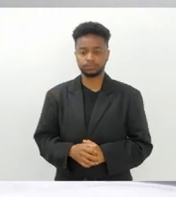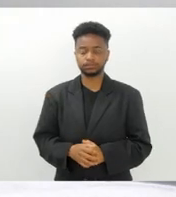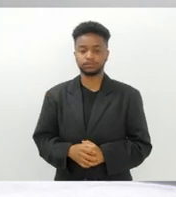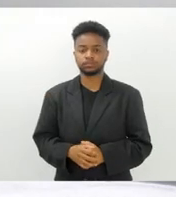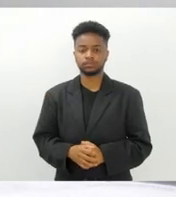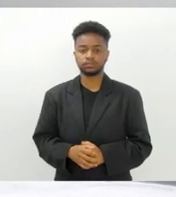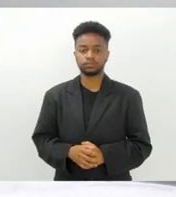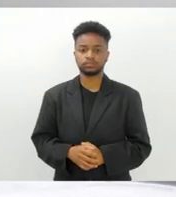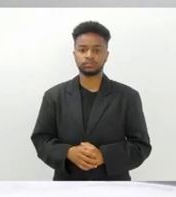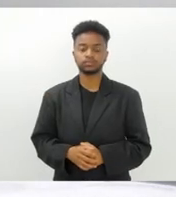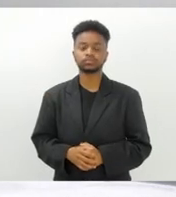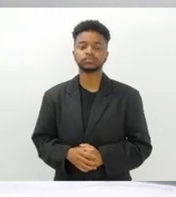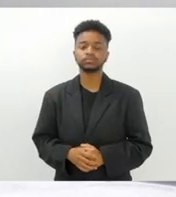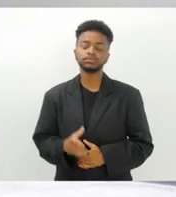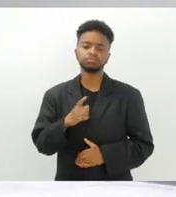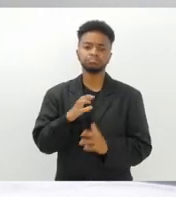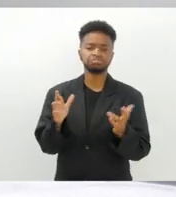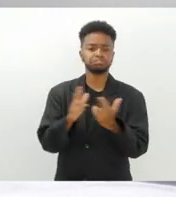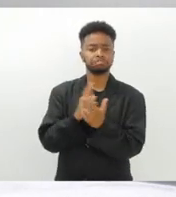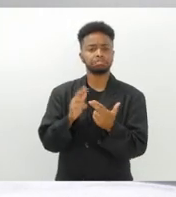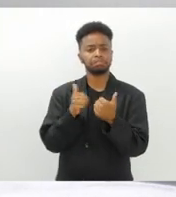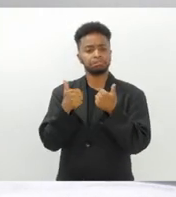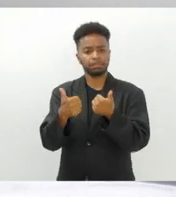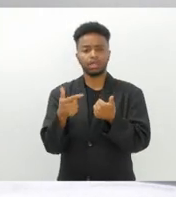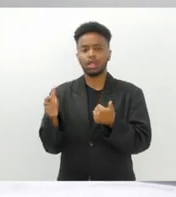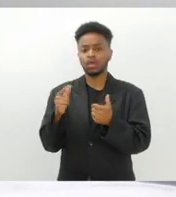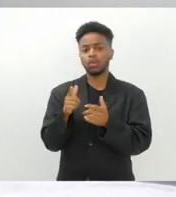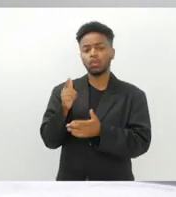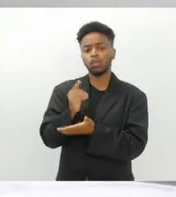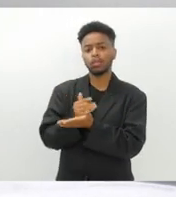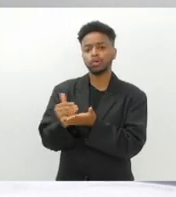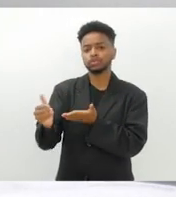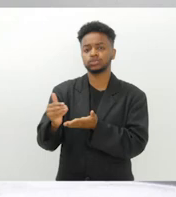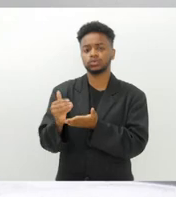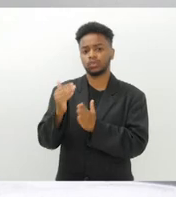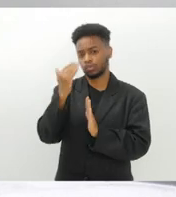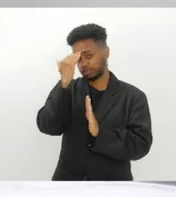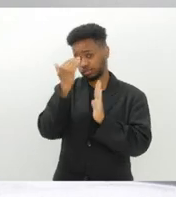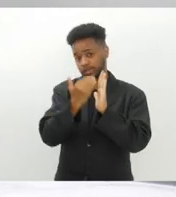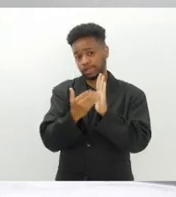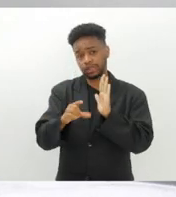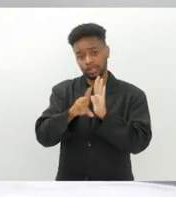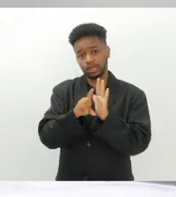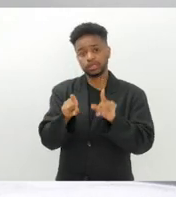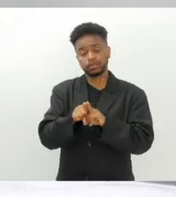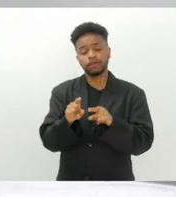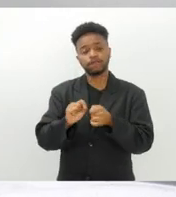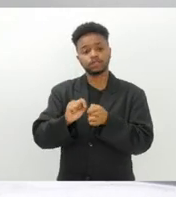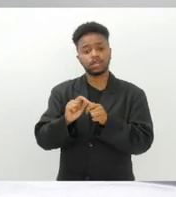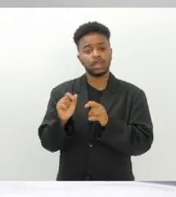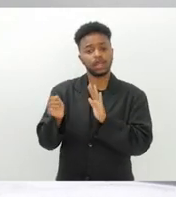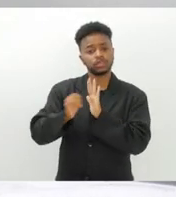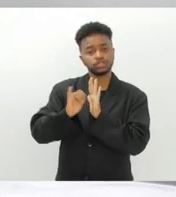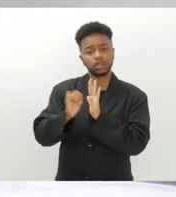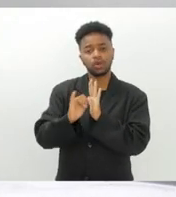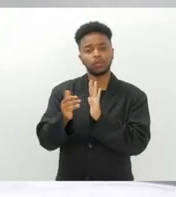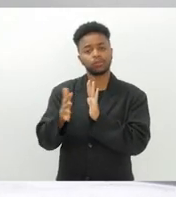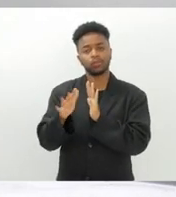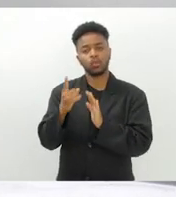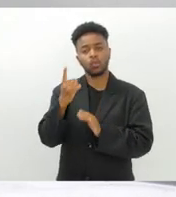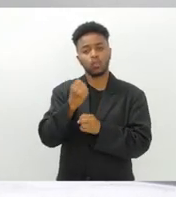nós temos uma relação muito boa. Ela começou a cumprir a lei e fazer os editais há cerca de um ano e meio atrás. Então, eu